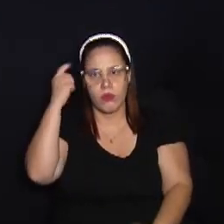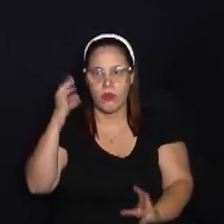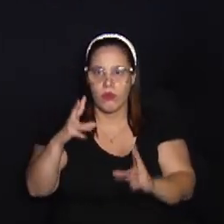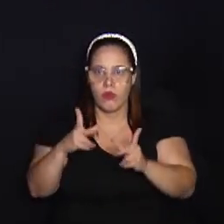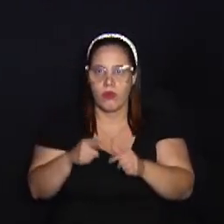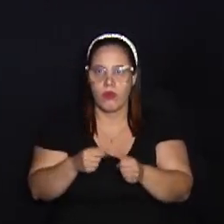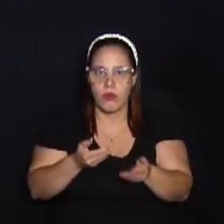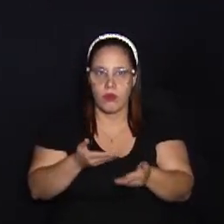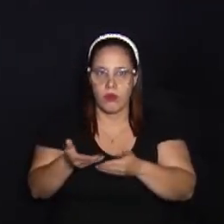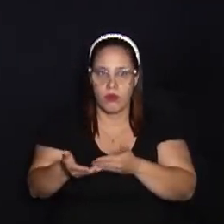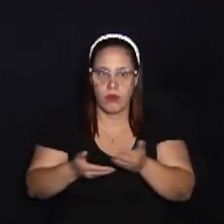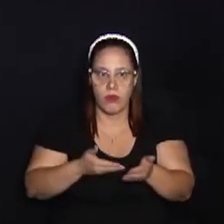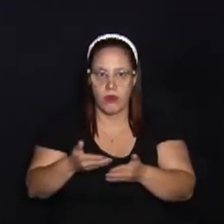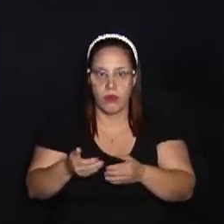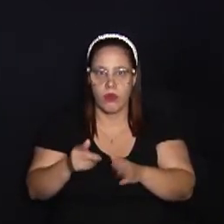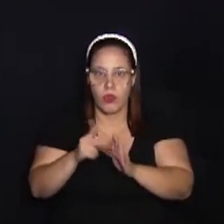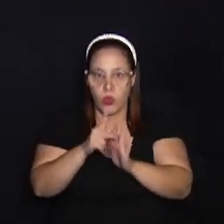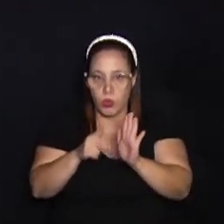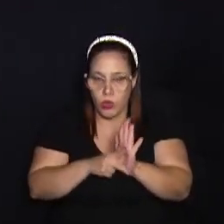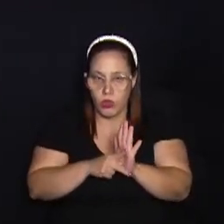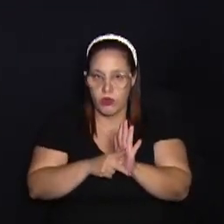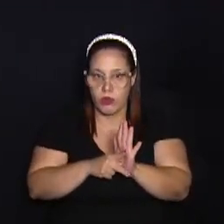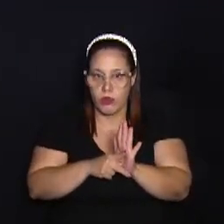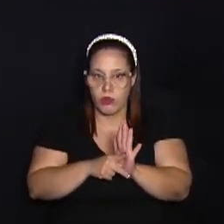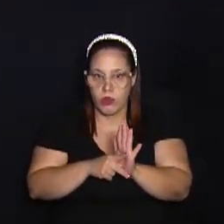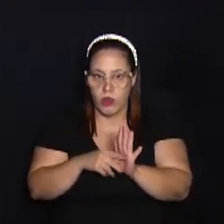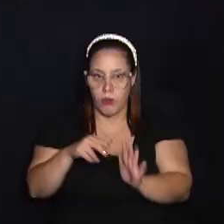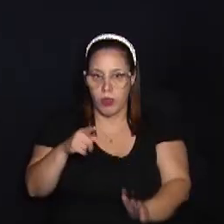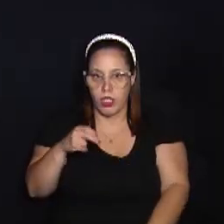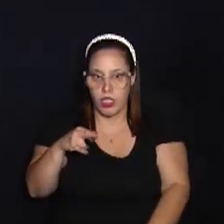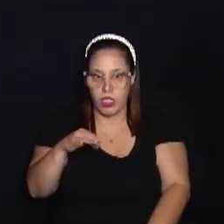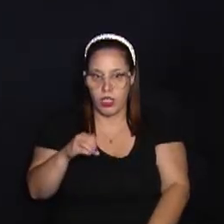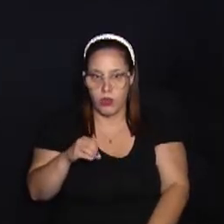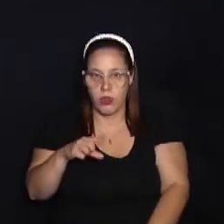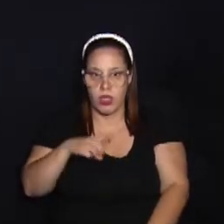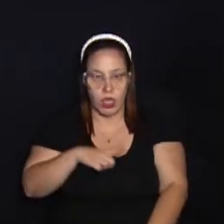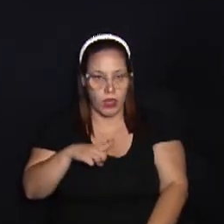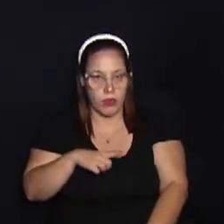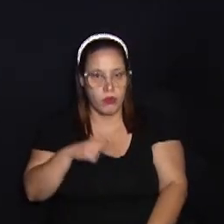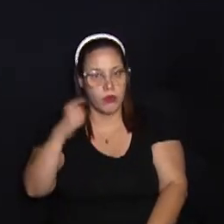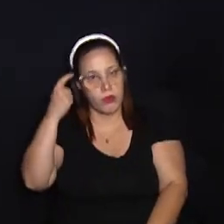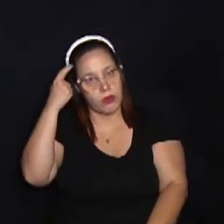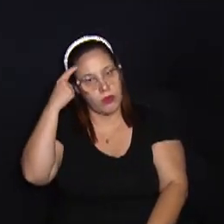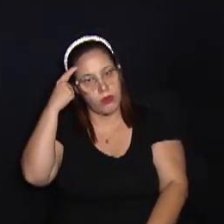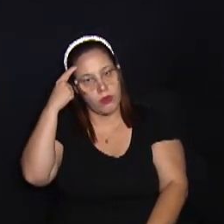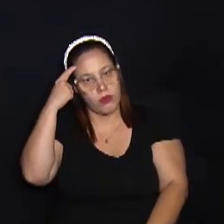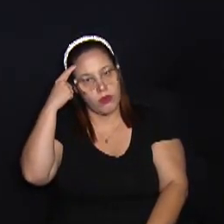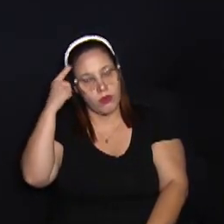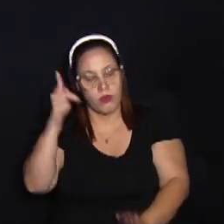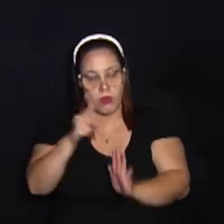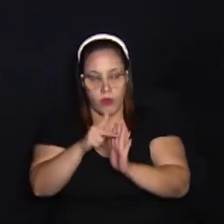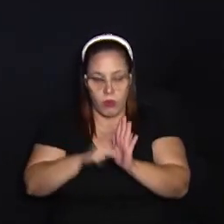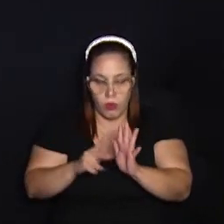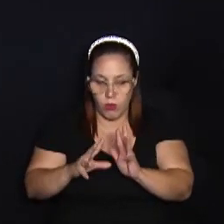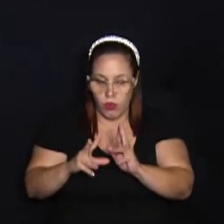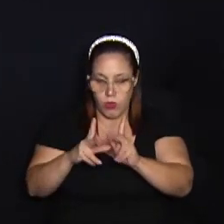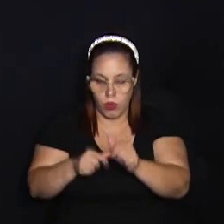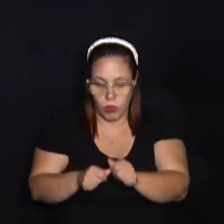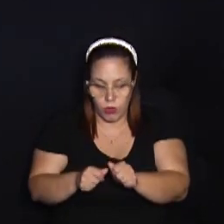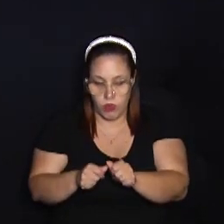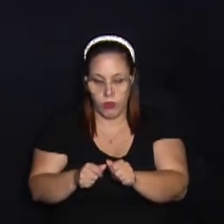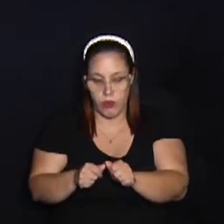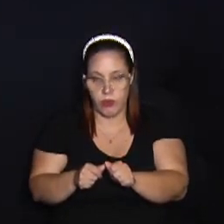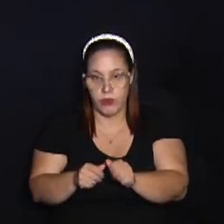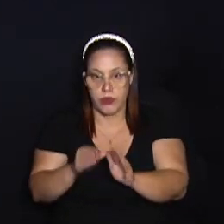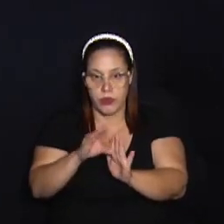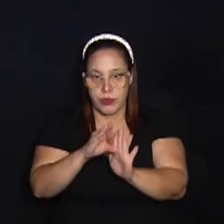que tudo isso faz parte de um projeto. Então, para que o paisagismo exista, né, a gente tem que pensar no projeto como um todo